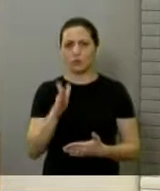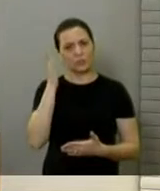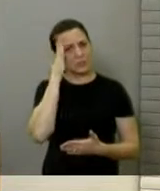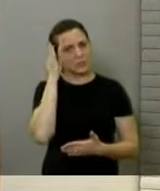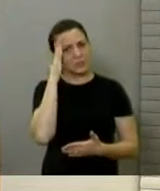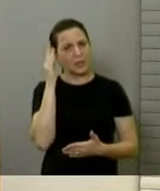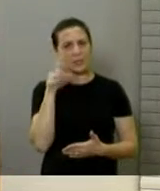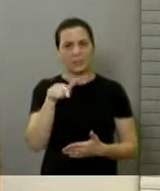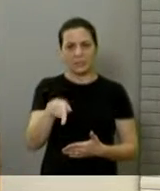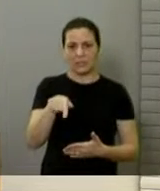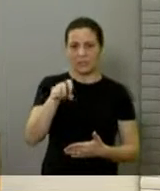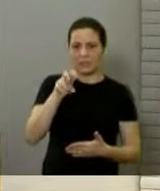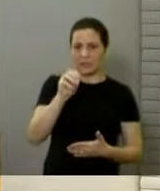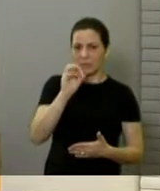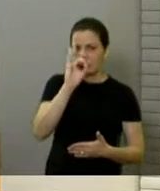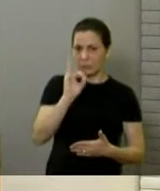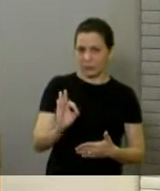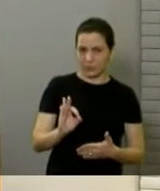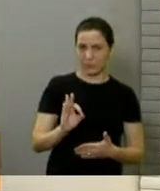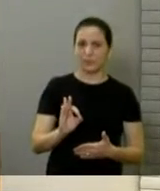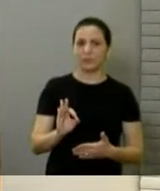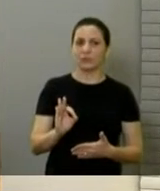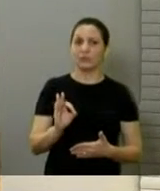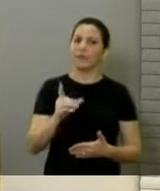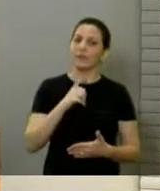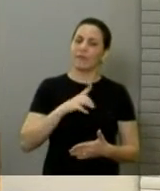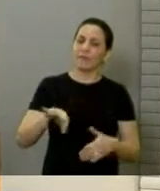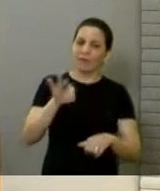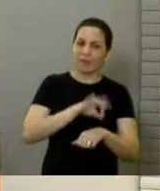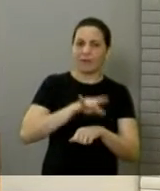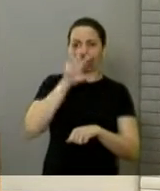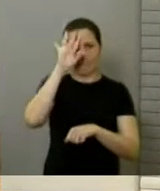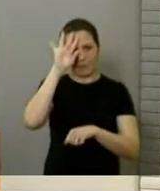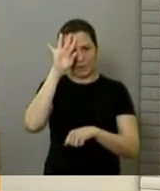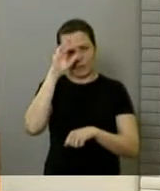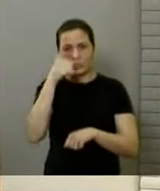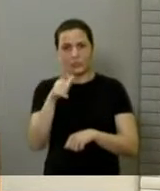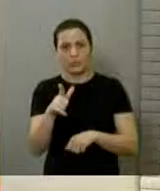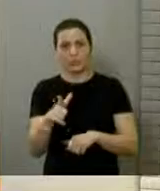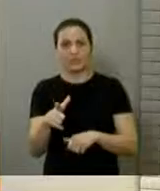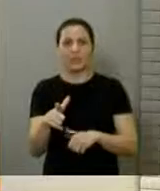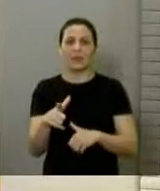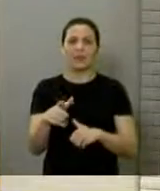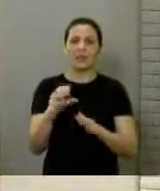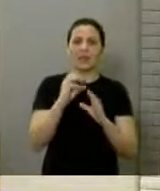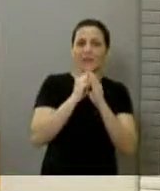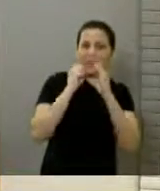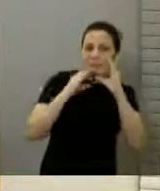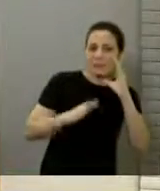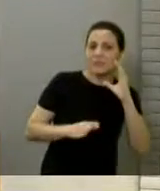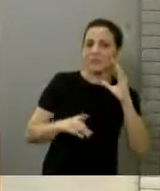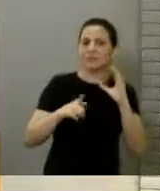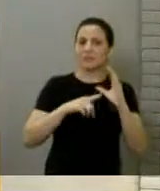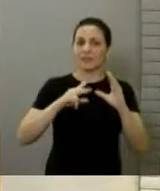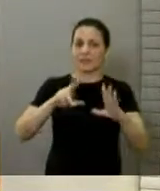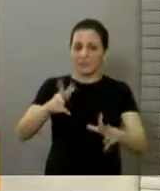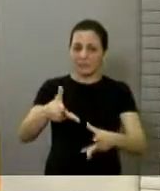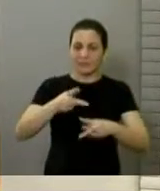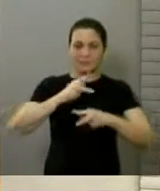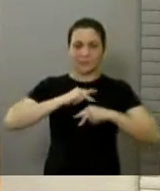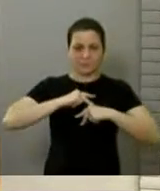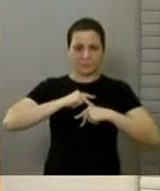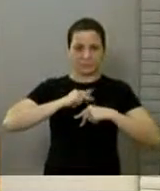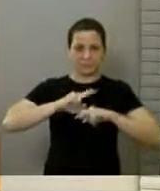sabe que 70% das pessoas que pegam dengue não têm os sintomas, eles são portadores, eles passam a